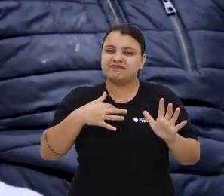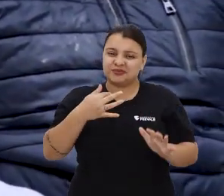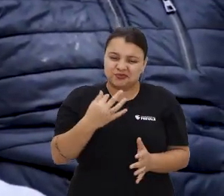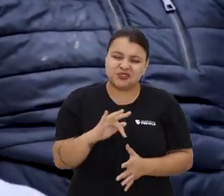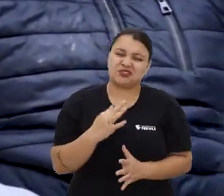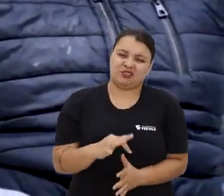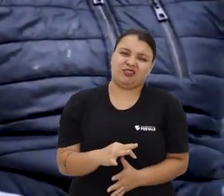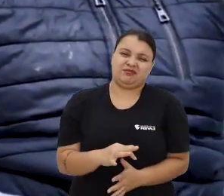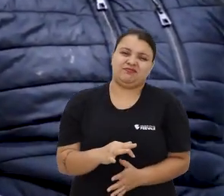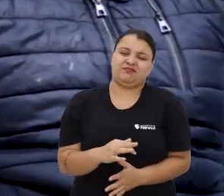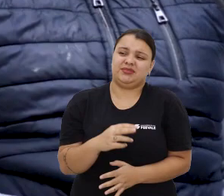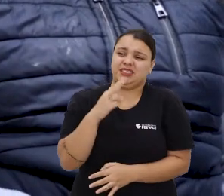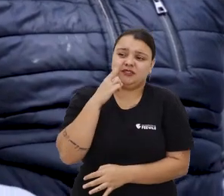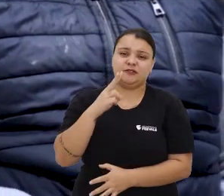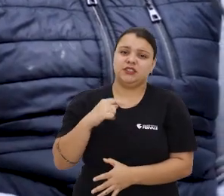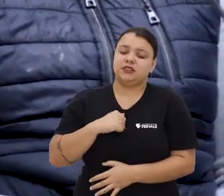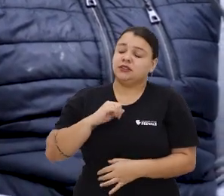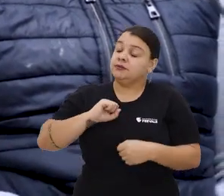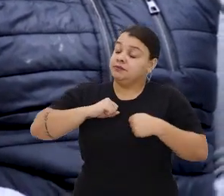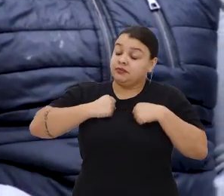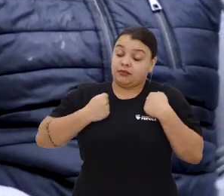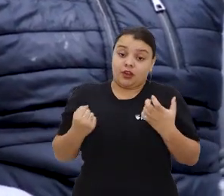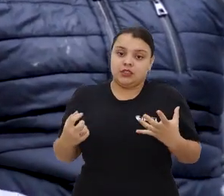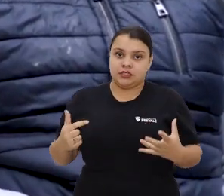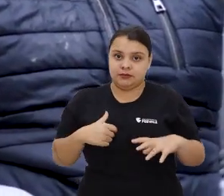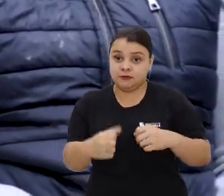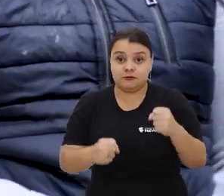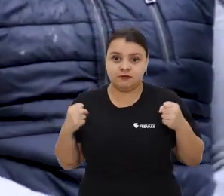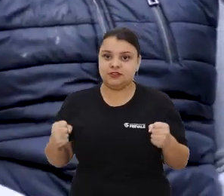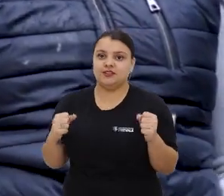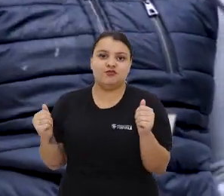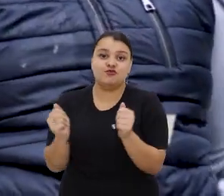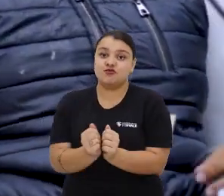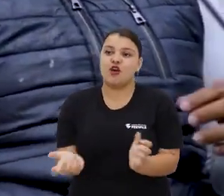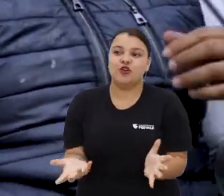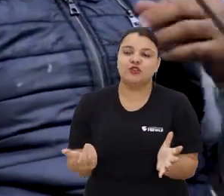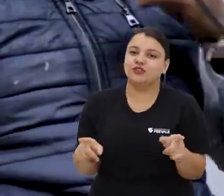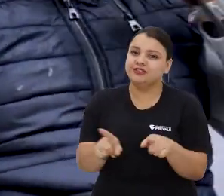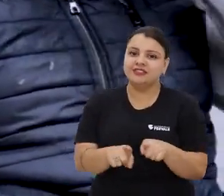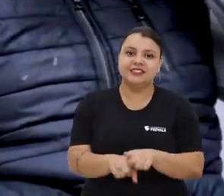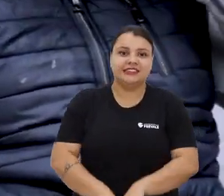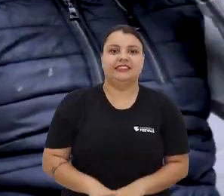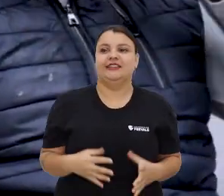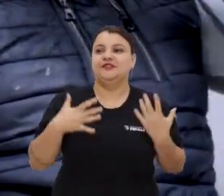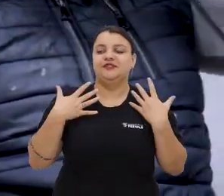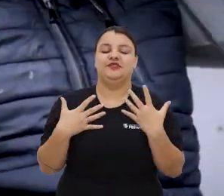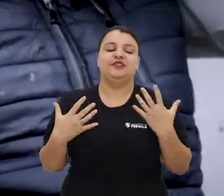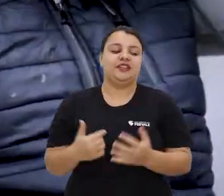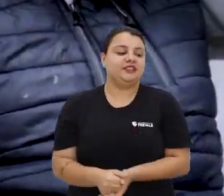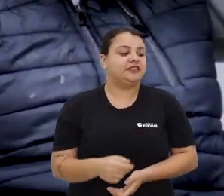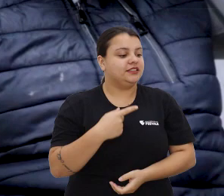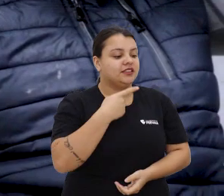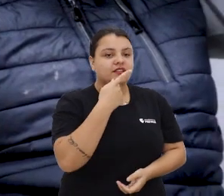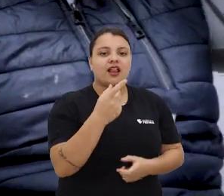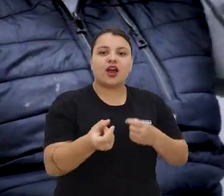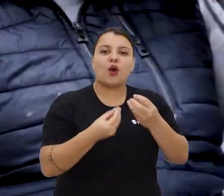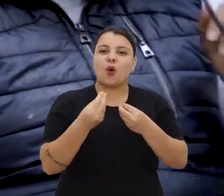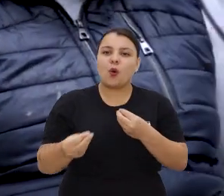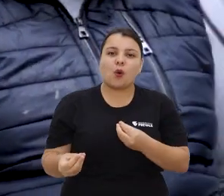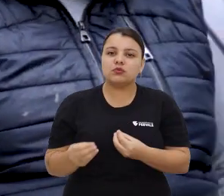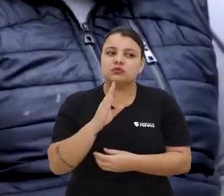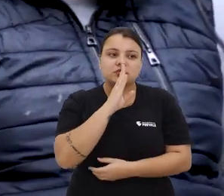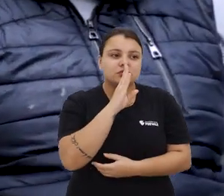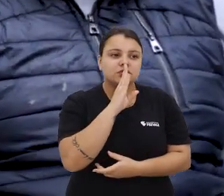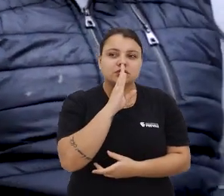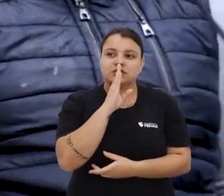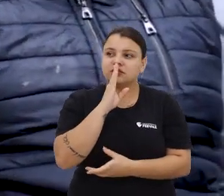gente te escutando. Nossa, minha vontade era de estar lá e, né? E socar mesmo. É que a Exato. maior parte das pessoas ficam quietas, né? E o